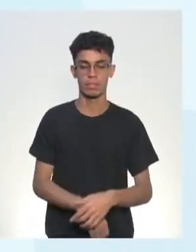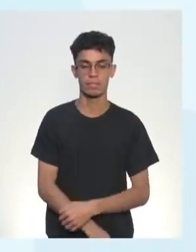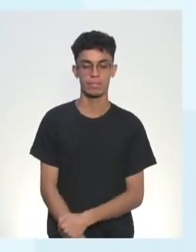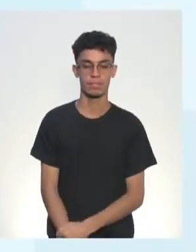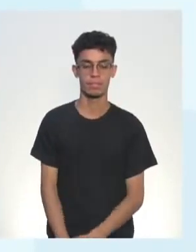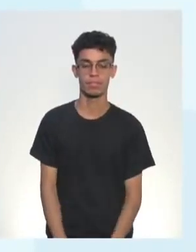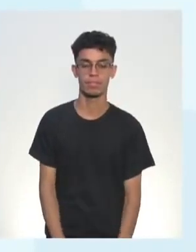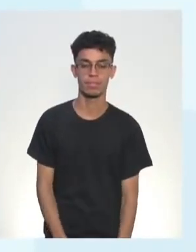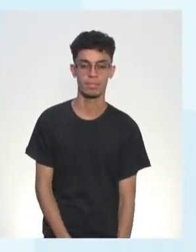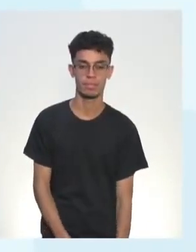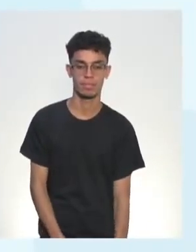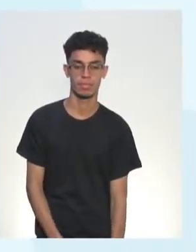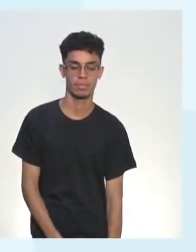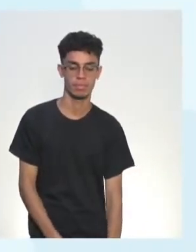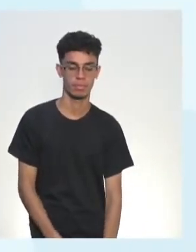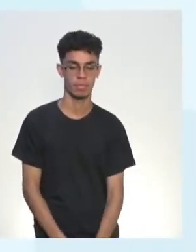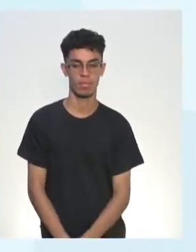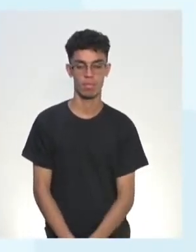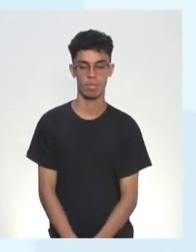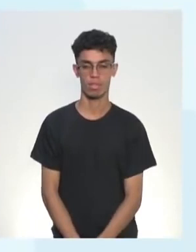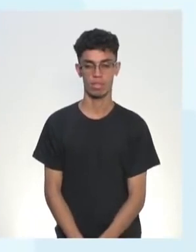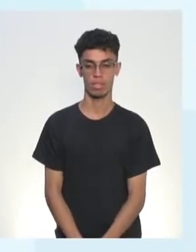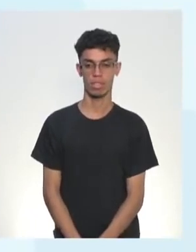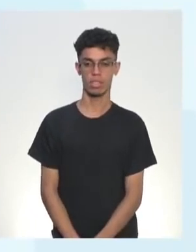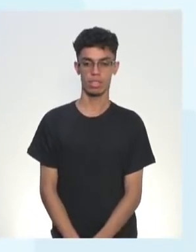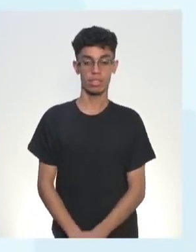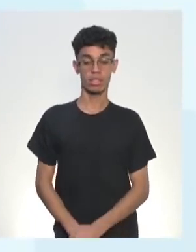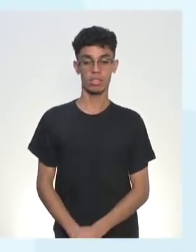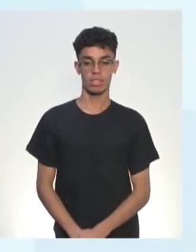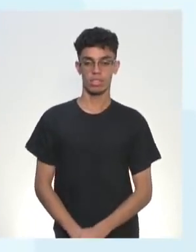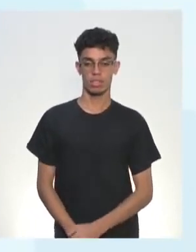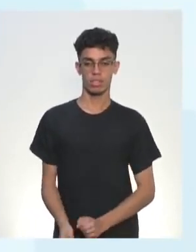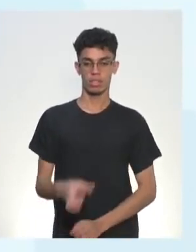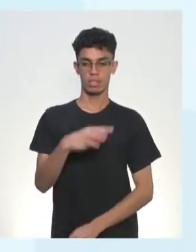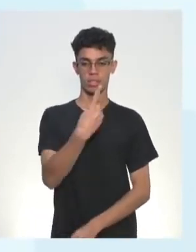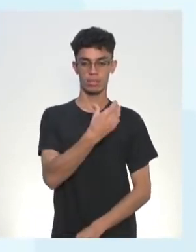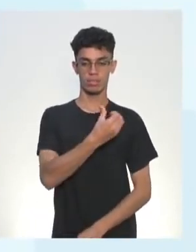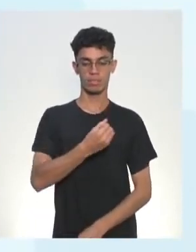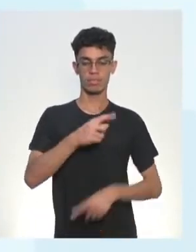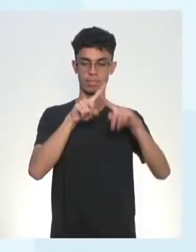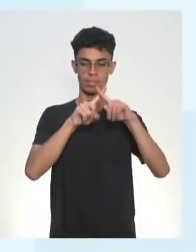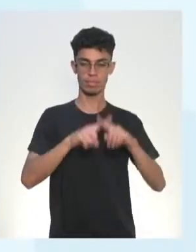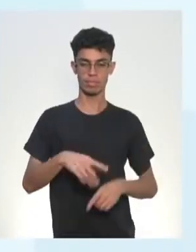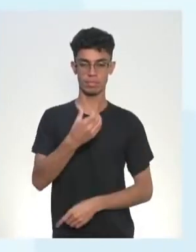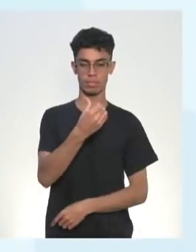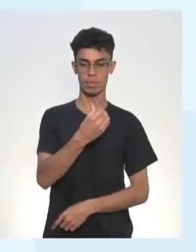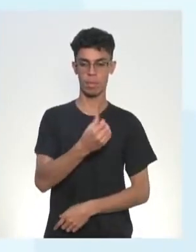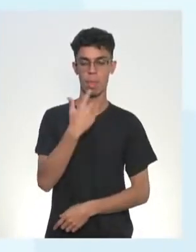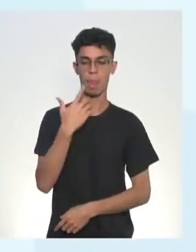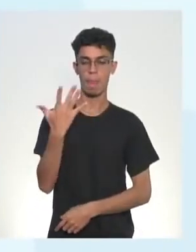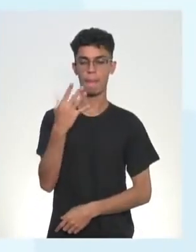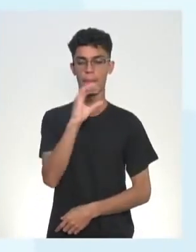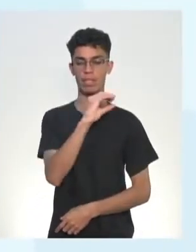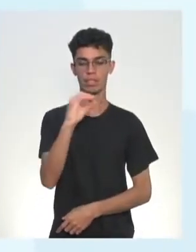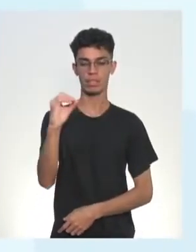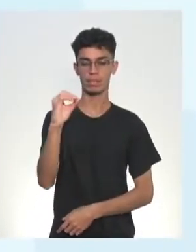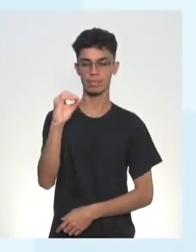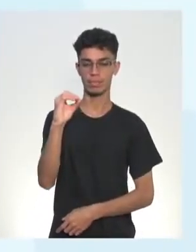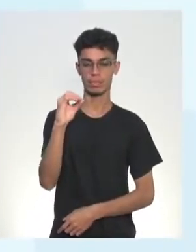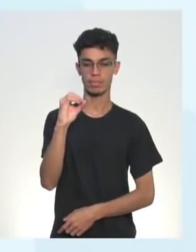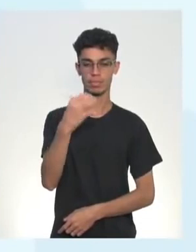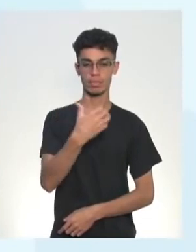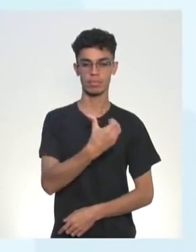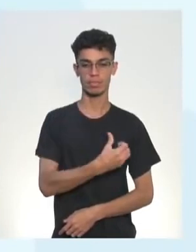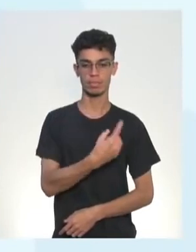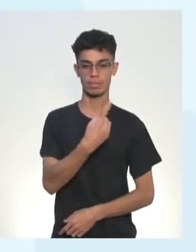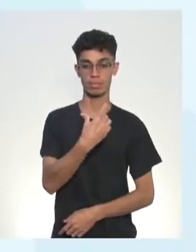né? 6 mil vezes 16. Na verdade, eu vou fazer 16 vezes 6. Podia ter feito mais para baixo, né? E coloco 3 zeros do lado. 6 vezes